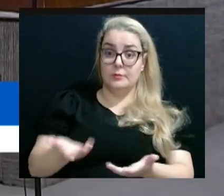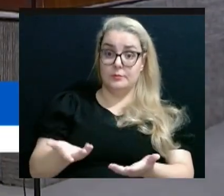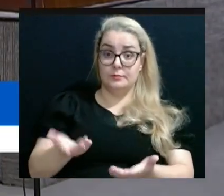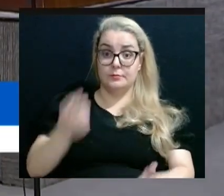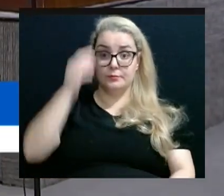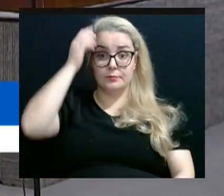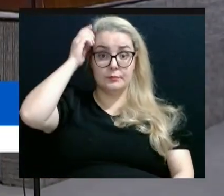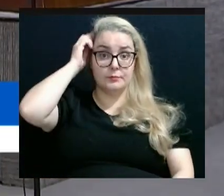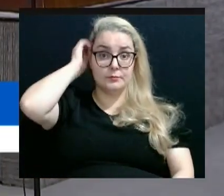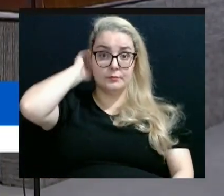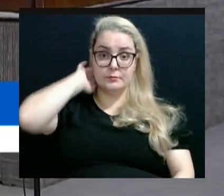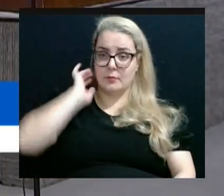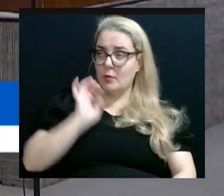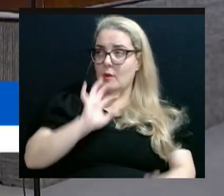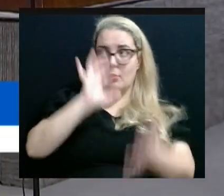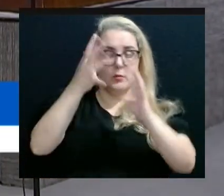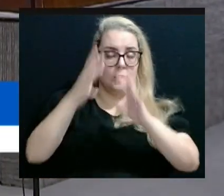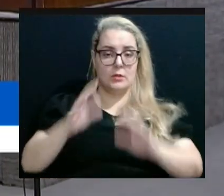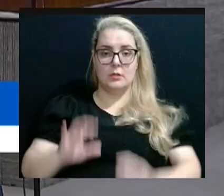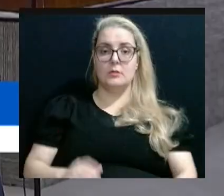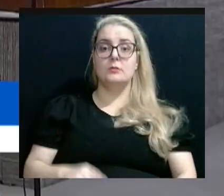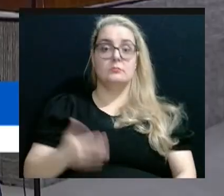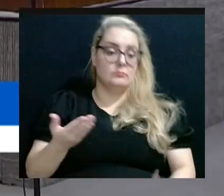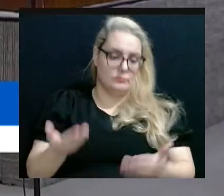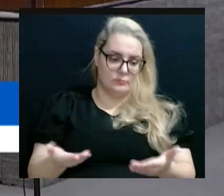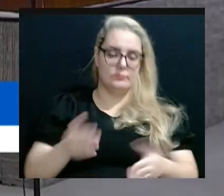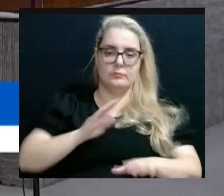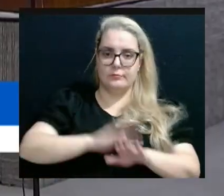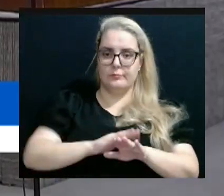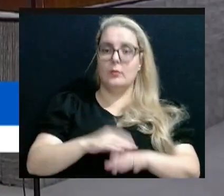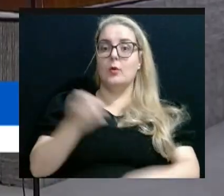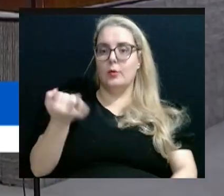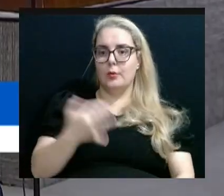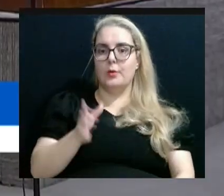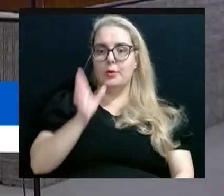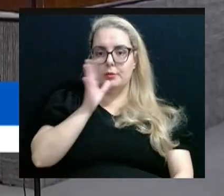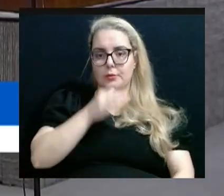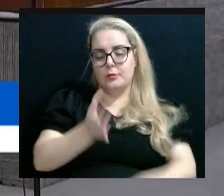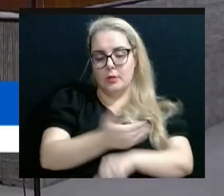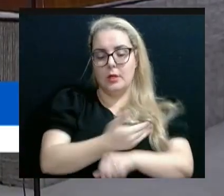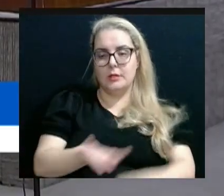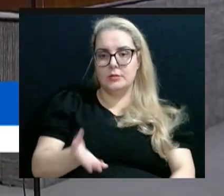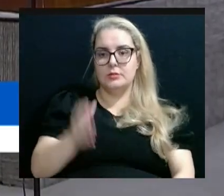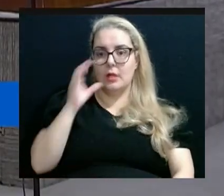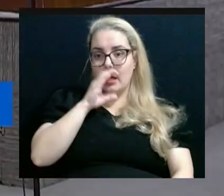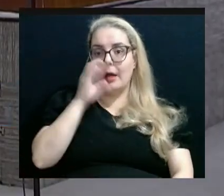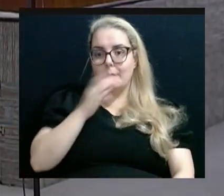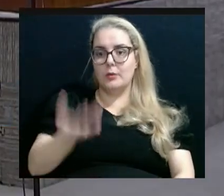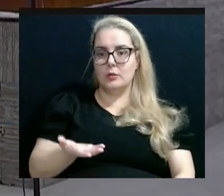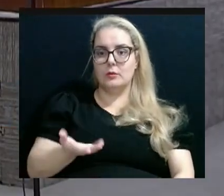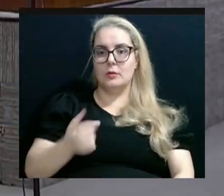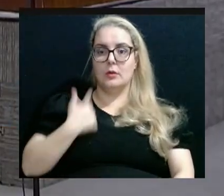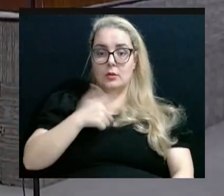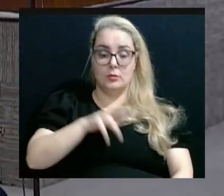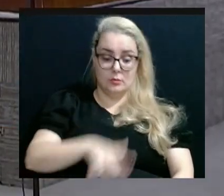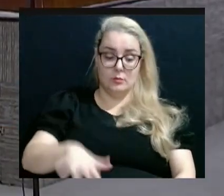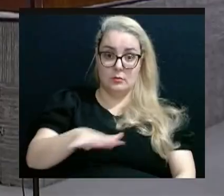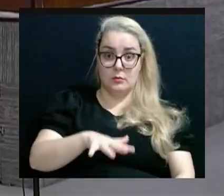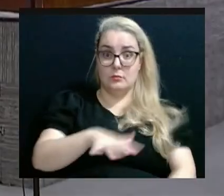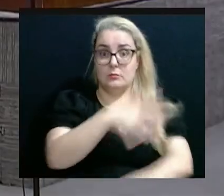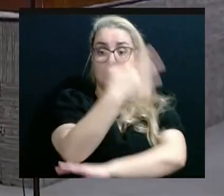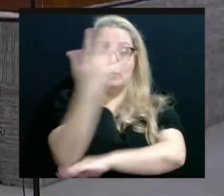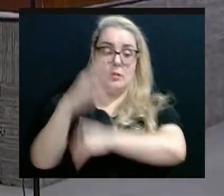mudança climática está aí e nós precisamos tomar providências o quanto antes. Aqui, a nossa região aqui era da Mata Atlântica. Tem